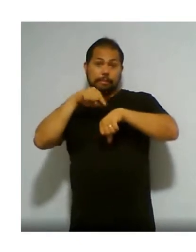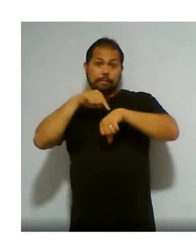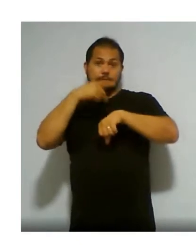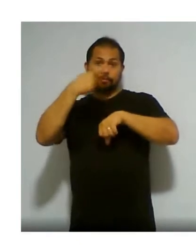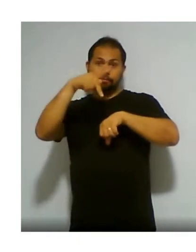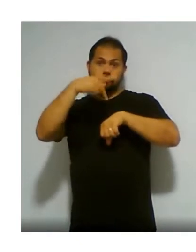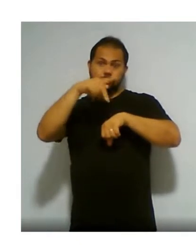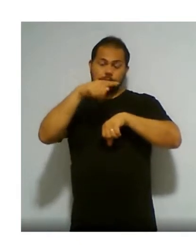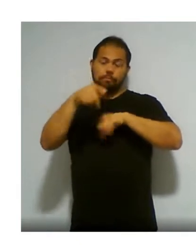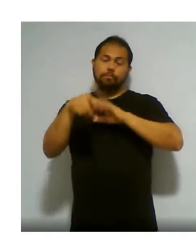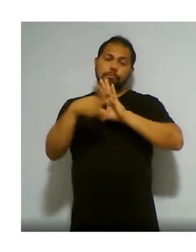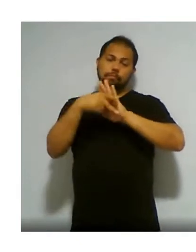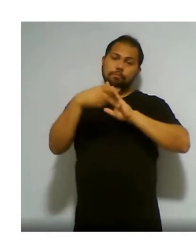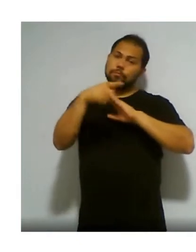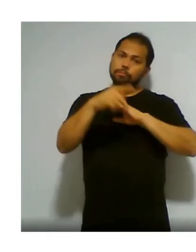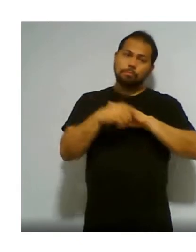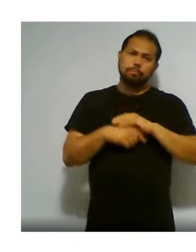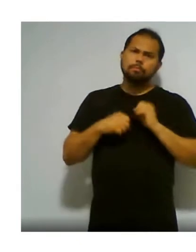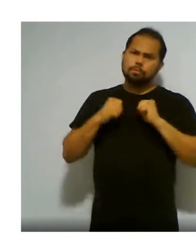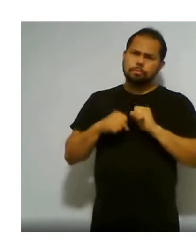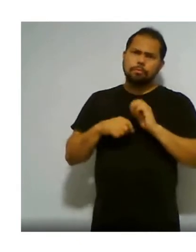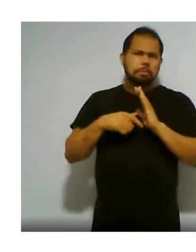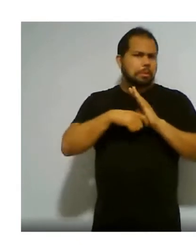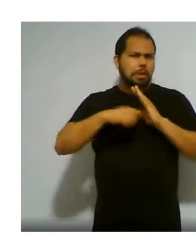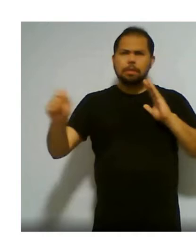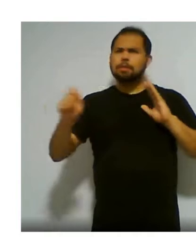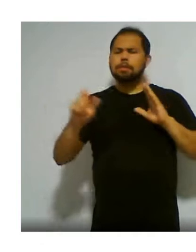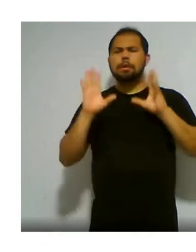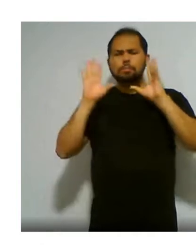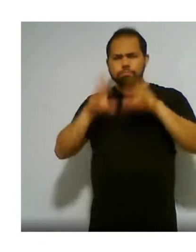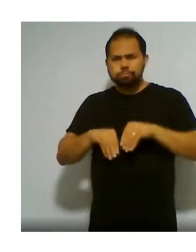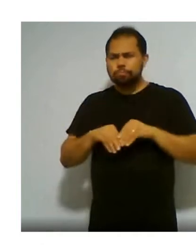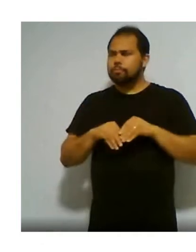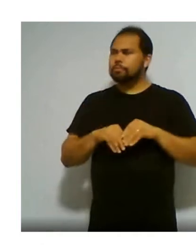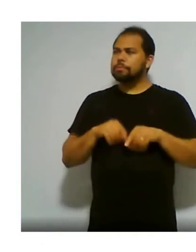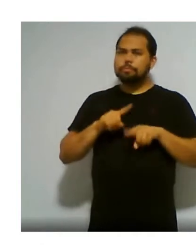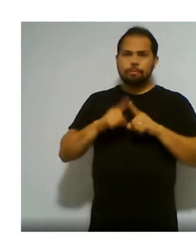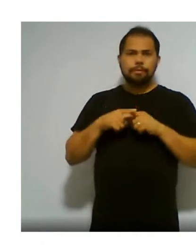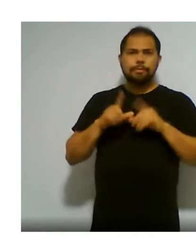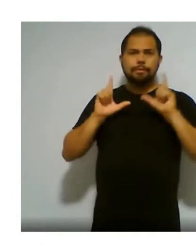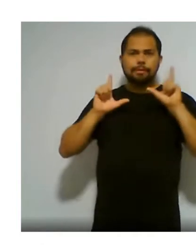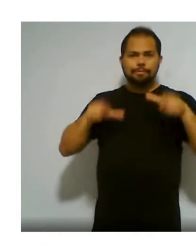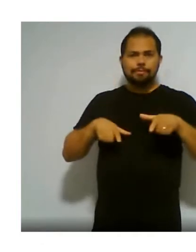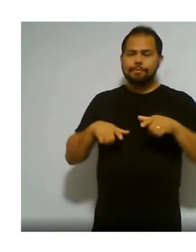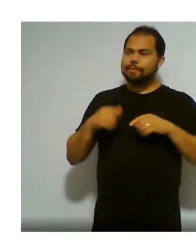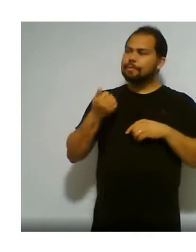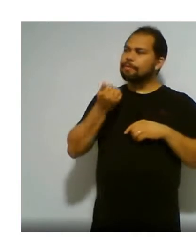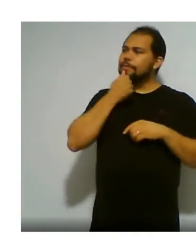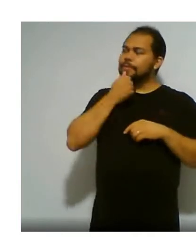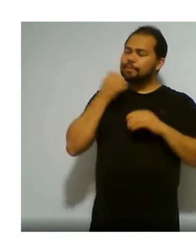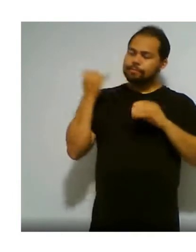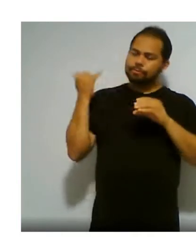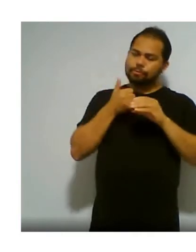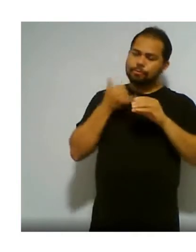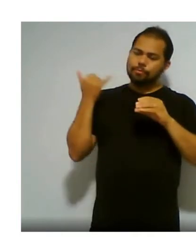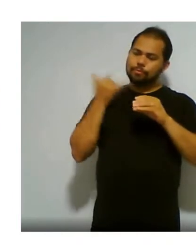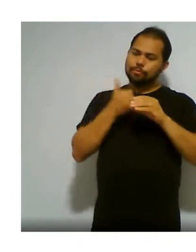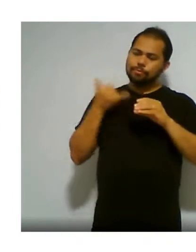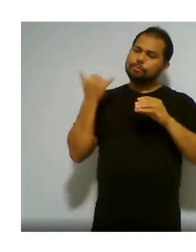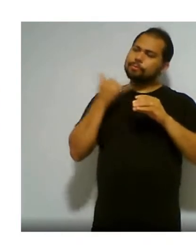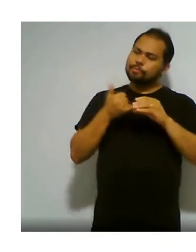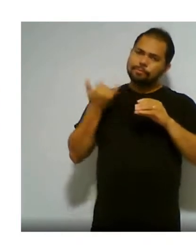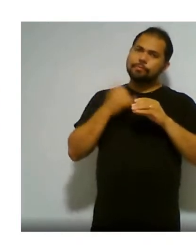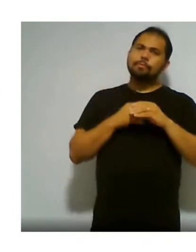desliga o computador, você pode tirar ele da tomada, você tem uma parte da placa-mãe que ainda fica recebendo energia dessa bateria aqui. Então, a